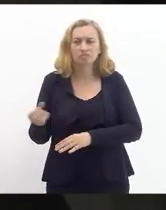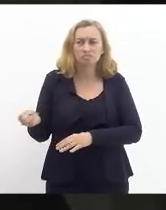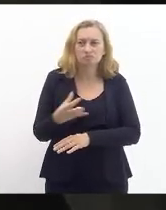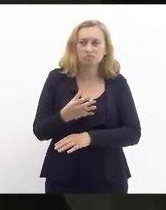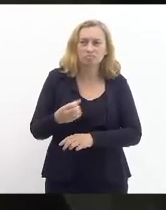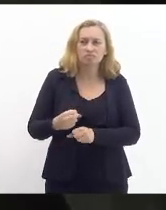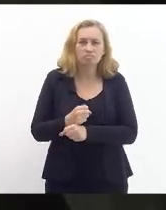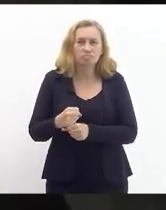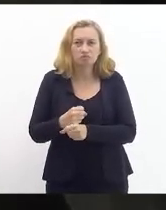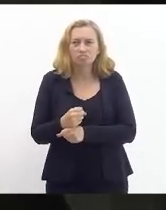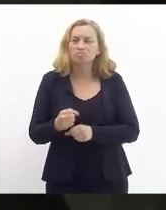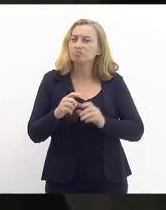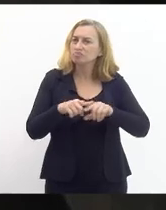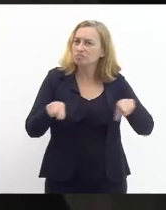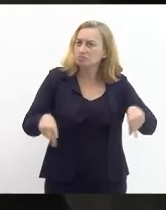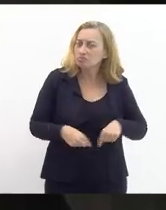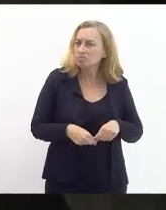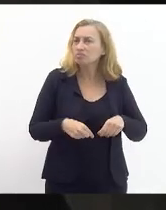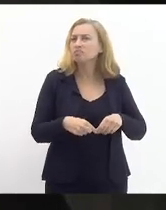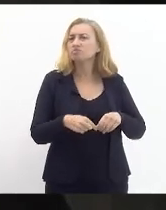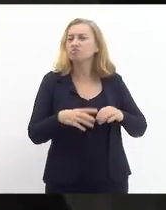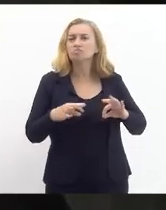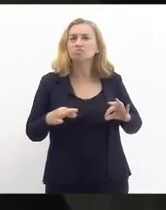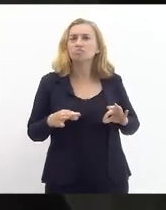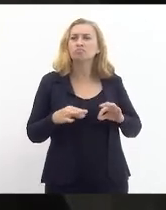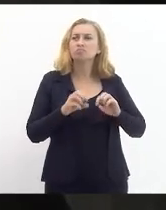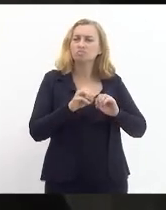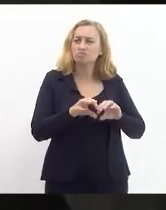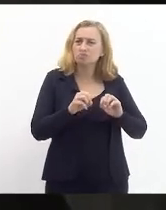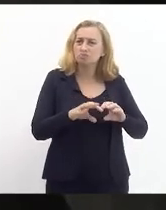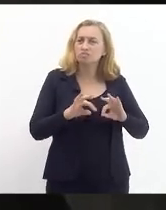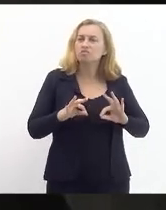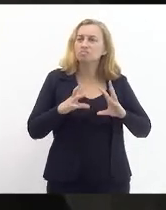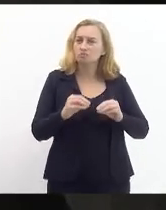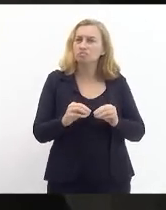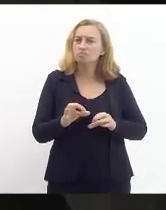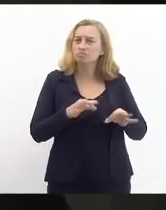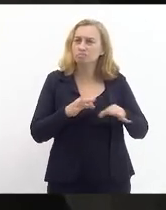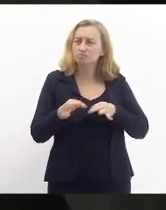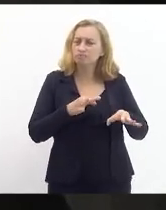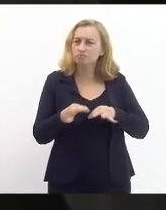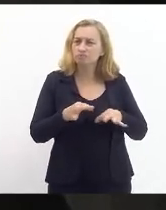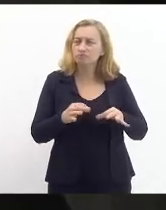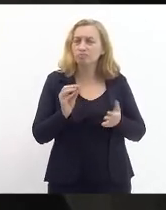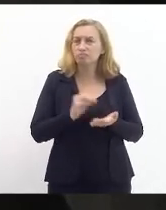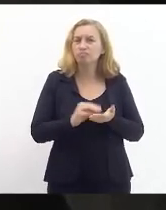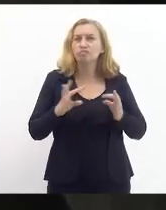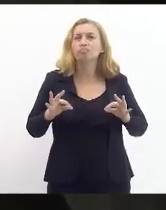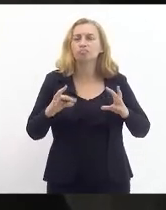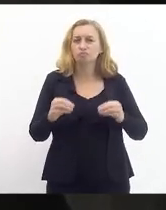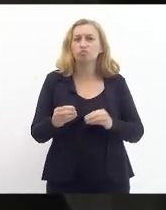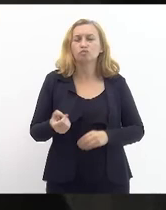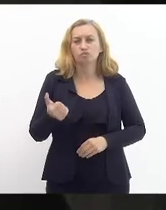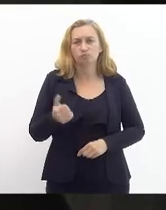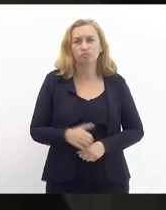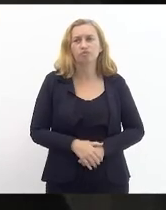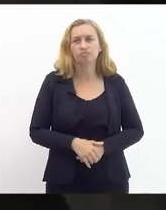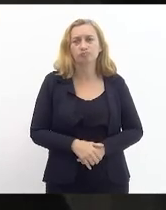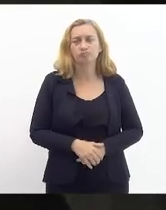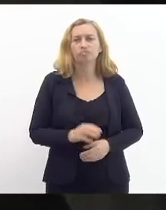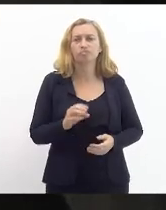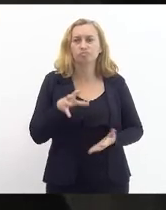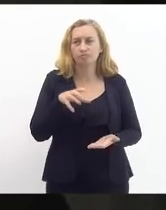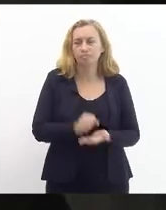escolas sala de aula professores profissionais de apoio mas não falta quase tudo portanto faça que esse